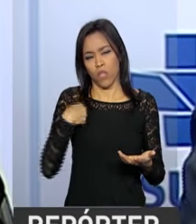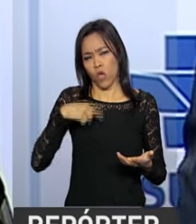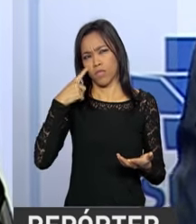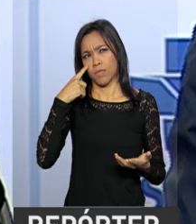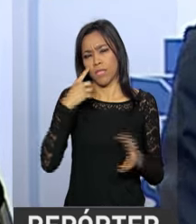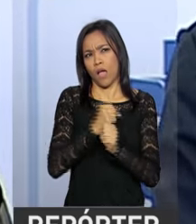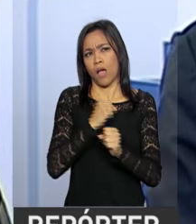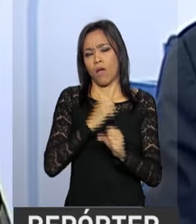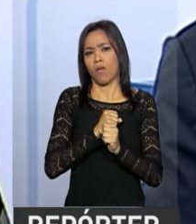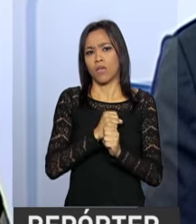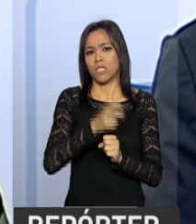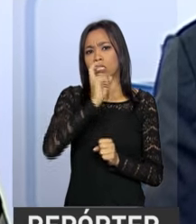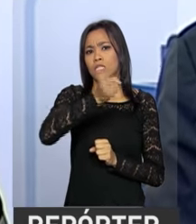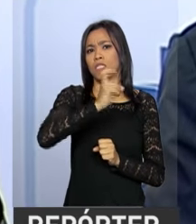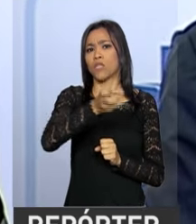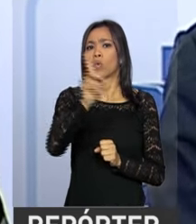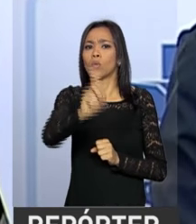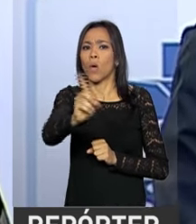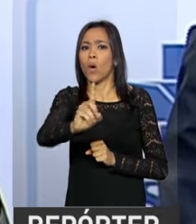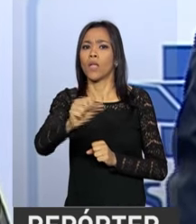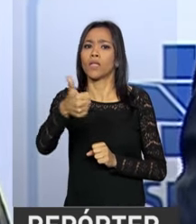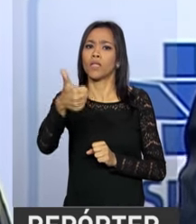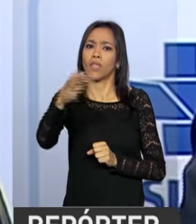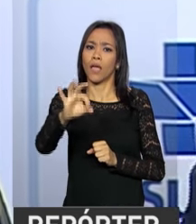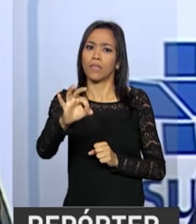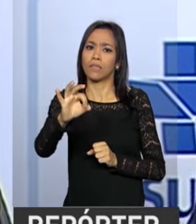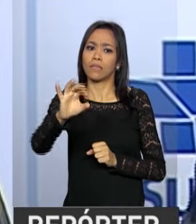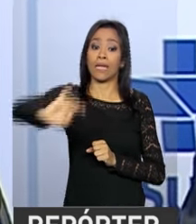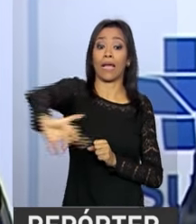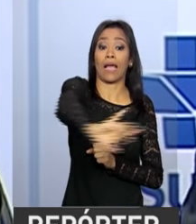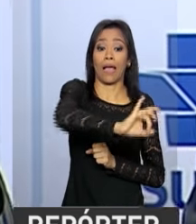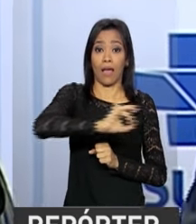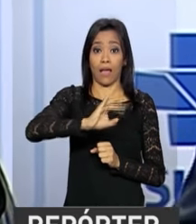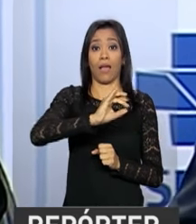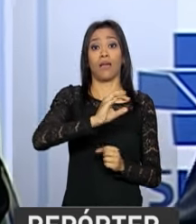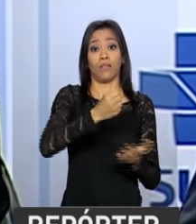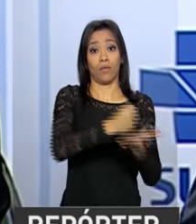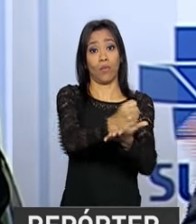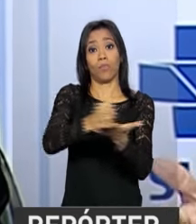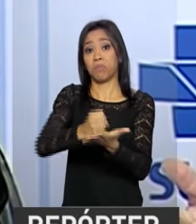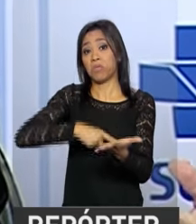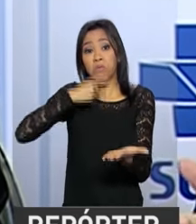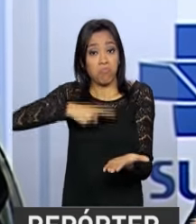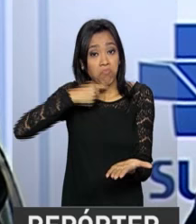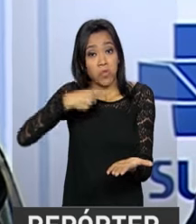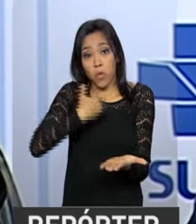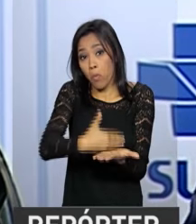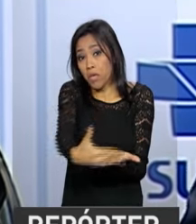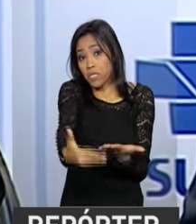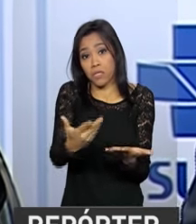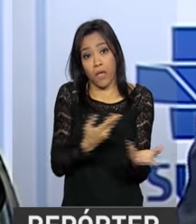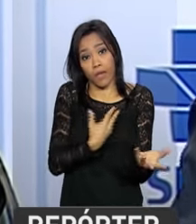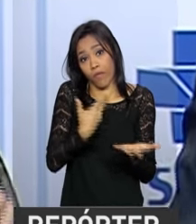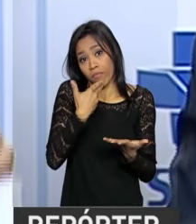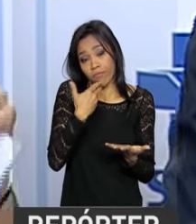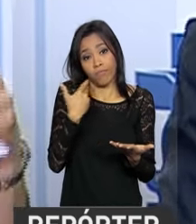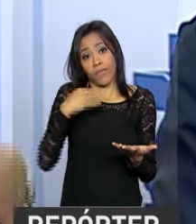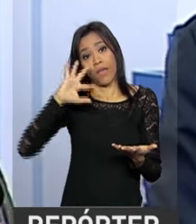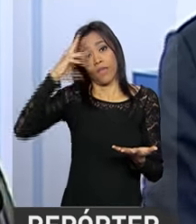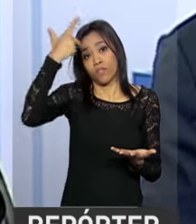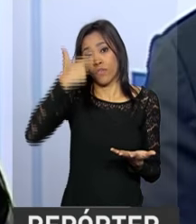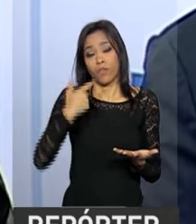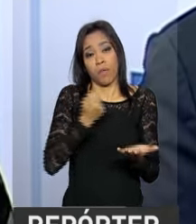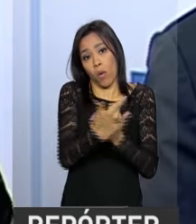inicial de 10 cada comprimido nem começaríamos a dialogar sobre a possibilidade